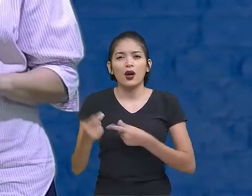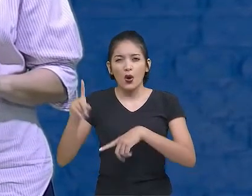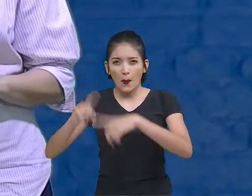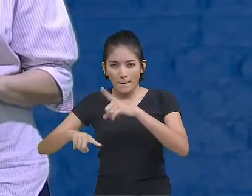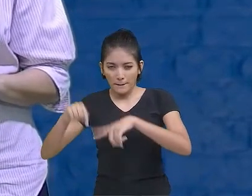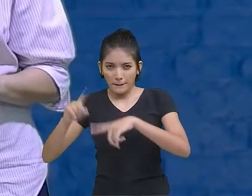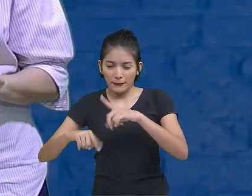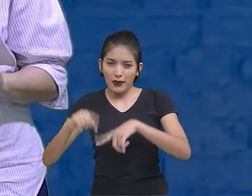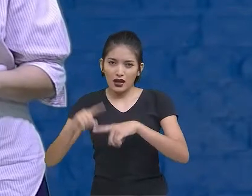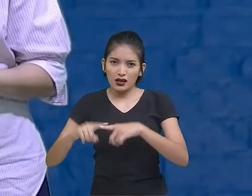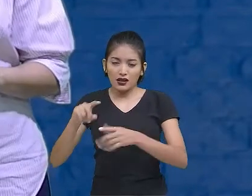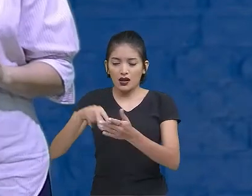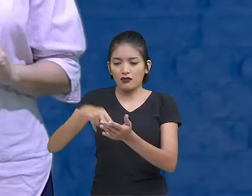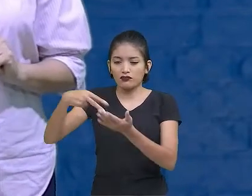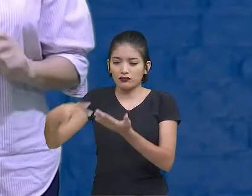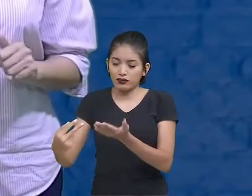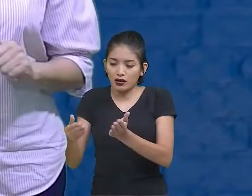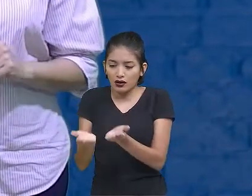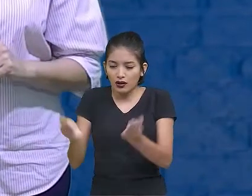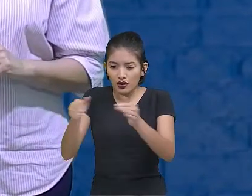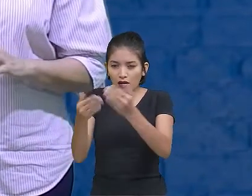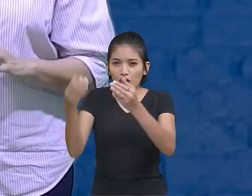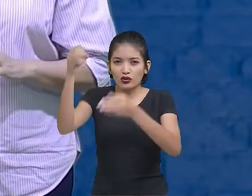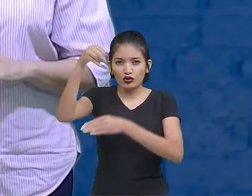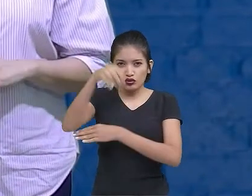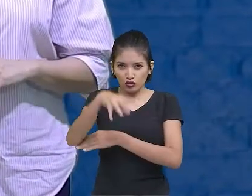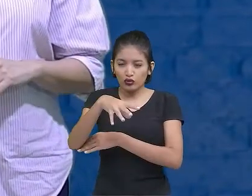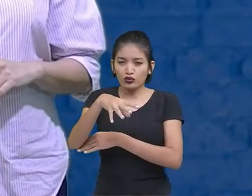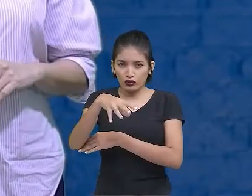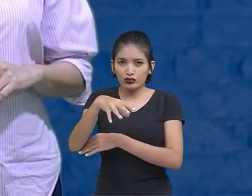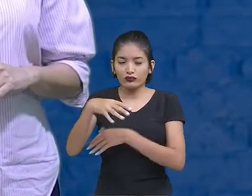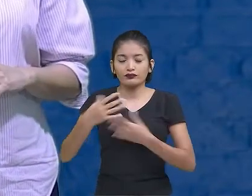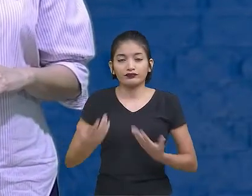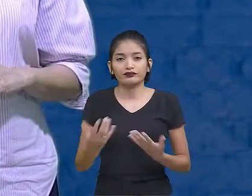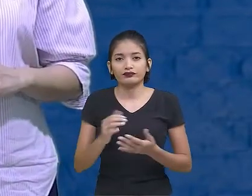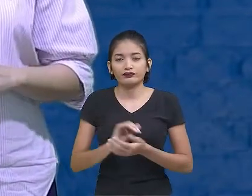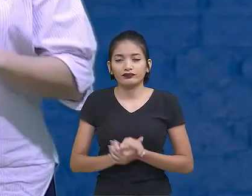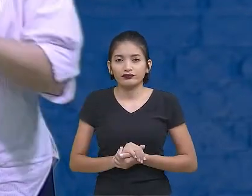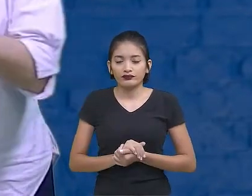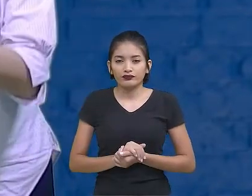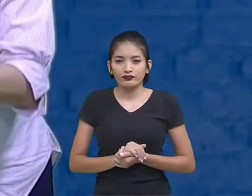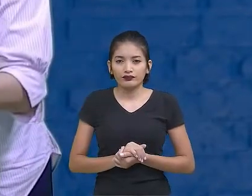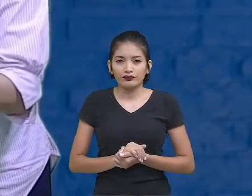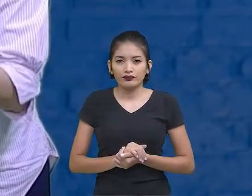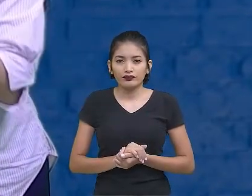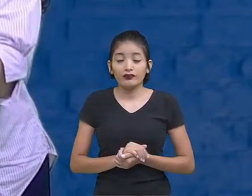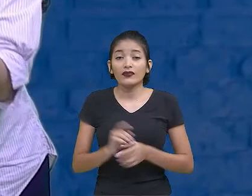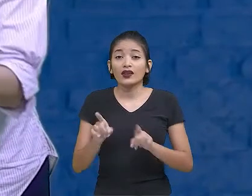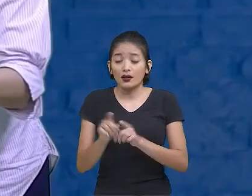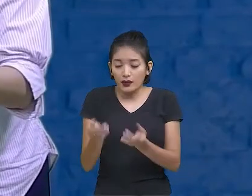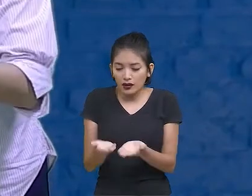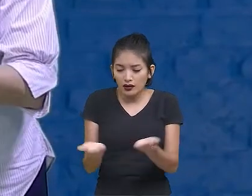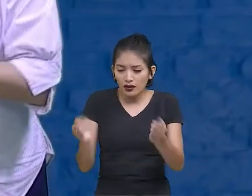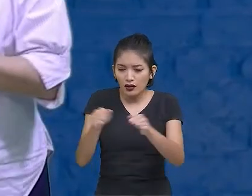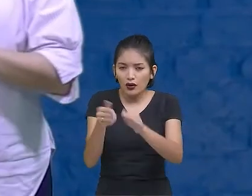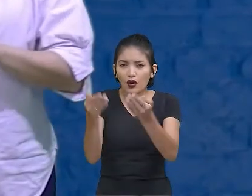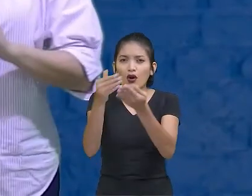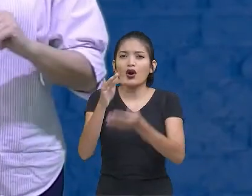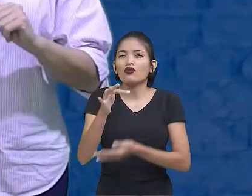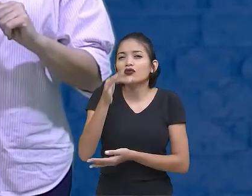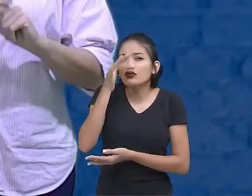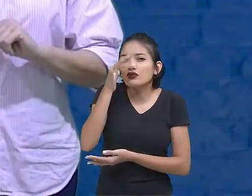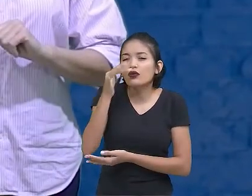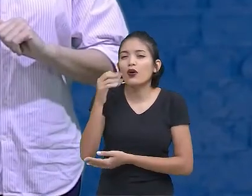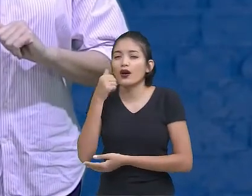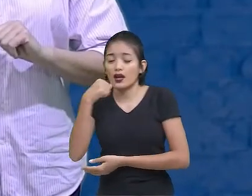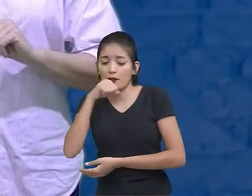vamos supor, o abajur. O que é abajur? Não, caiu um vaso que a minha mãe gostava muito.